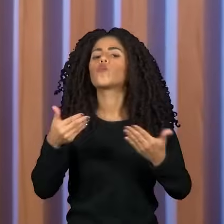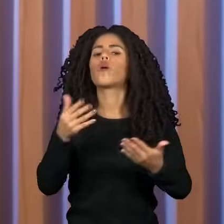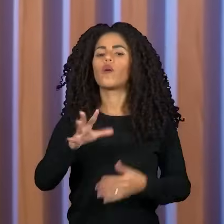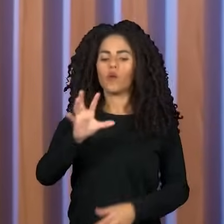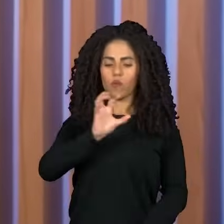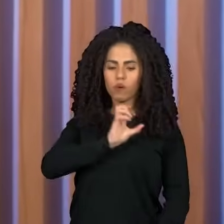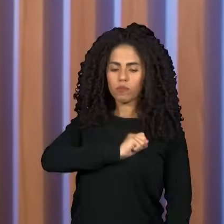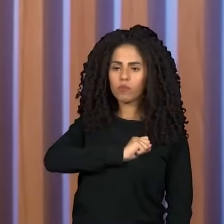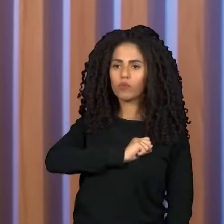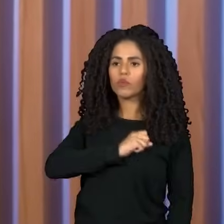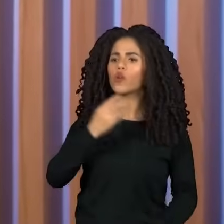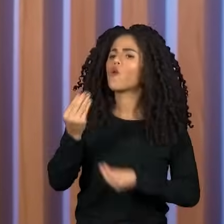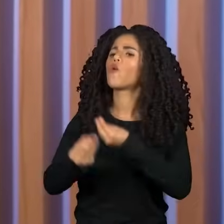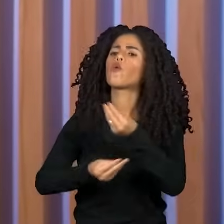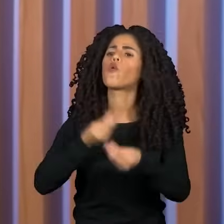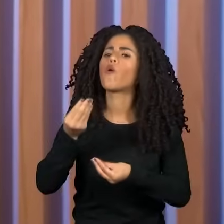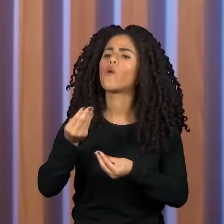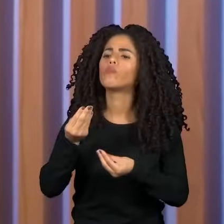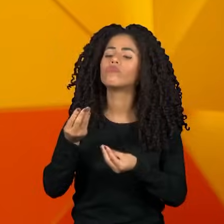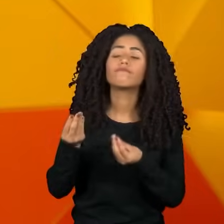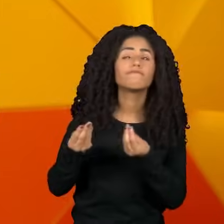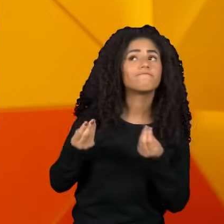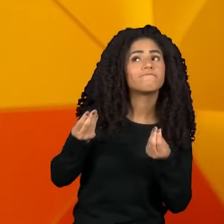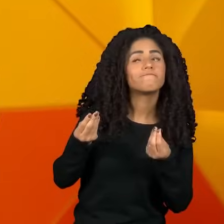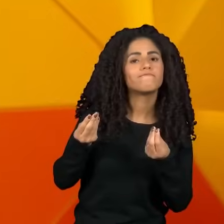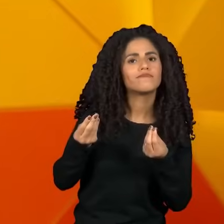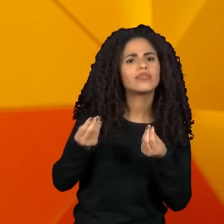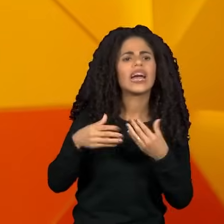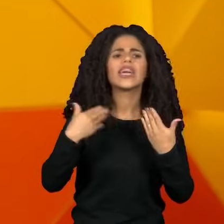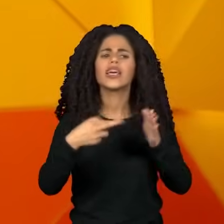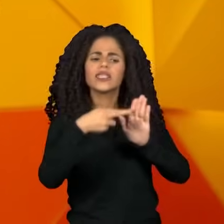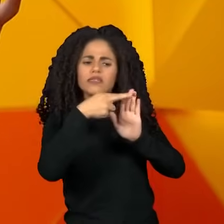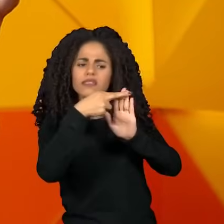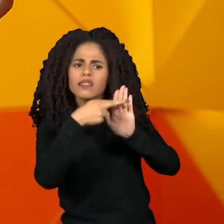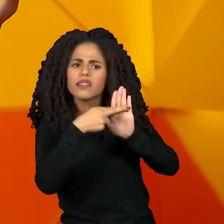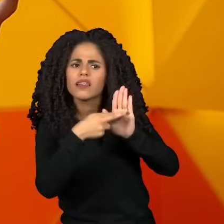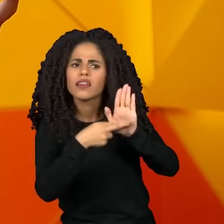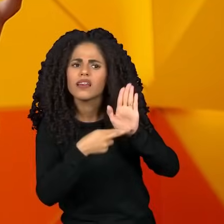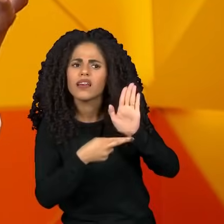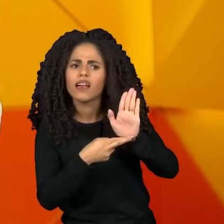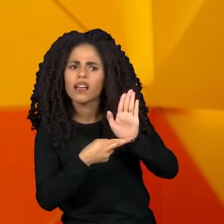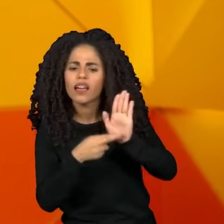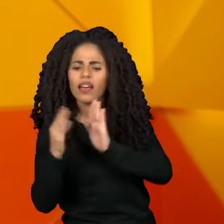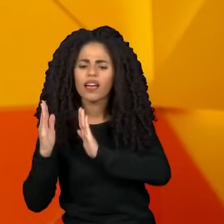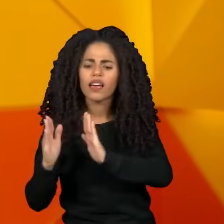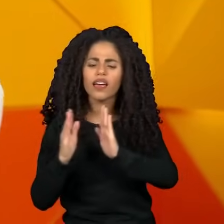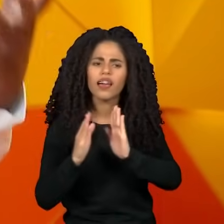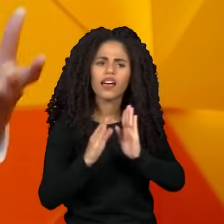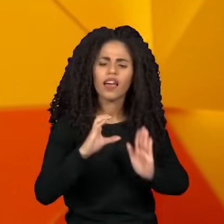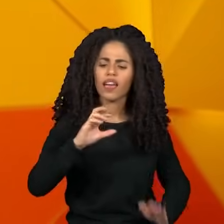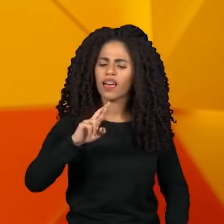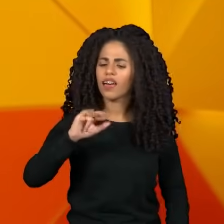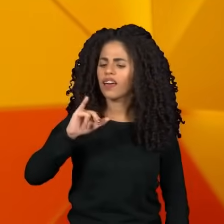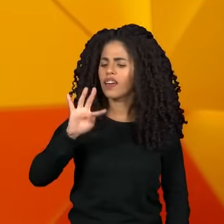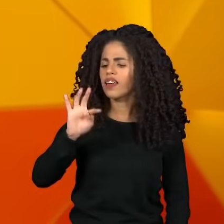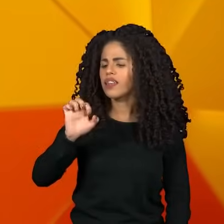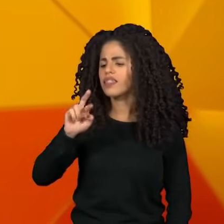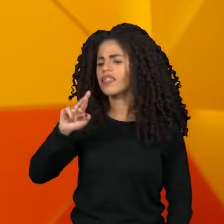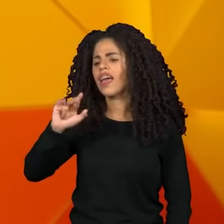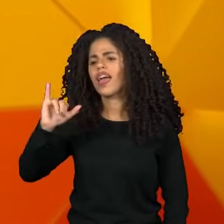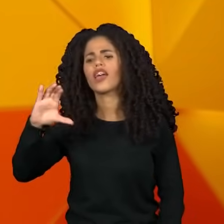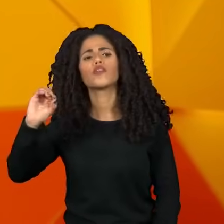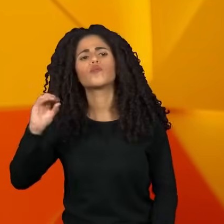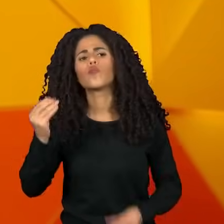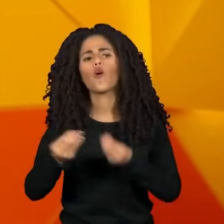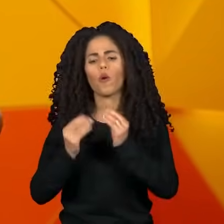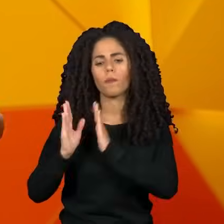certas pessoas a partir de qual critério. E esses critérios definem muito, né, Catiúcia, de como a gente se relaciona entre as pessoas,